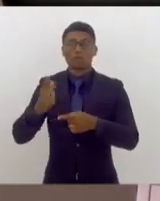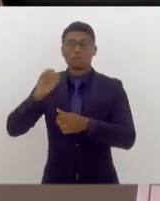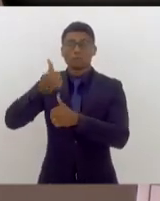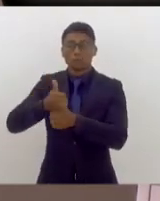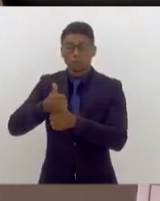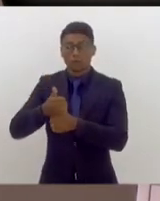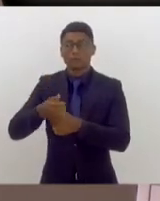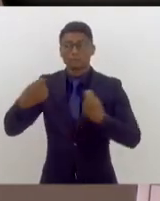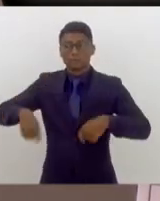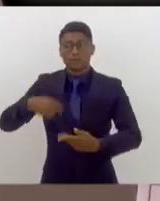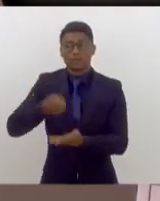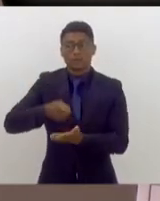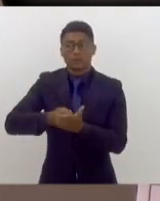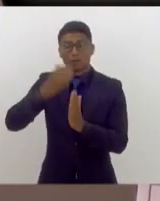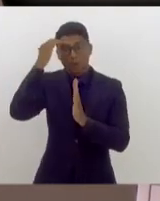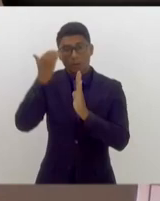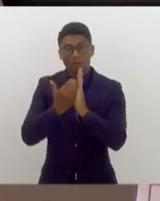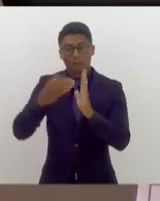Né?